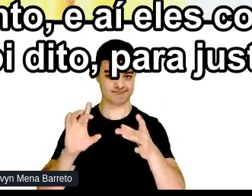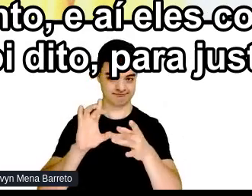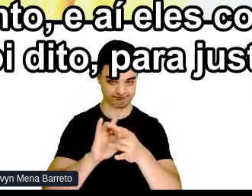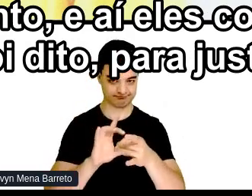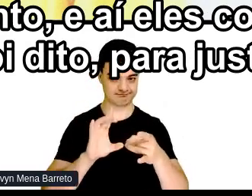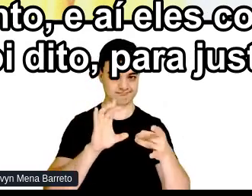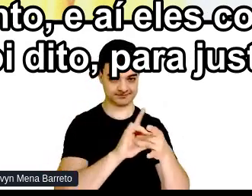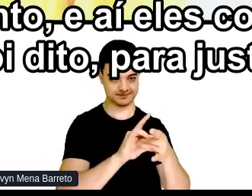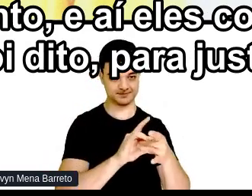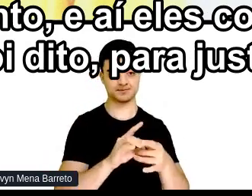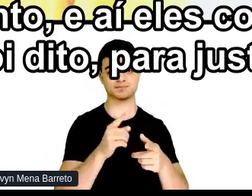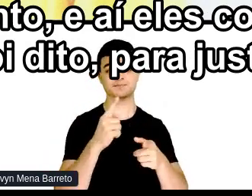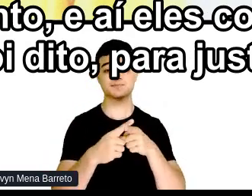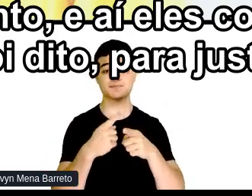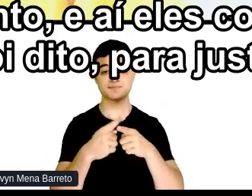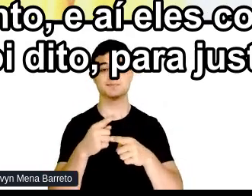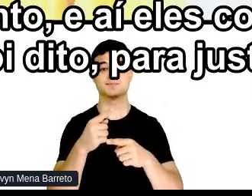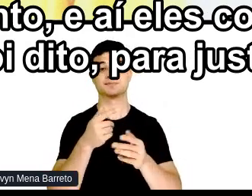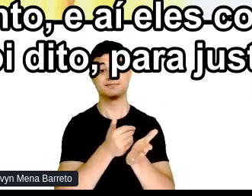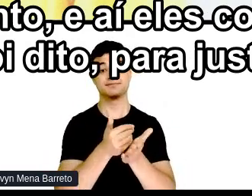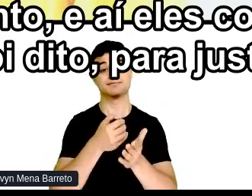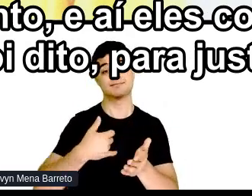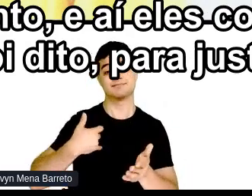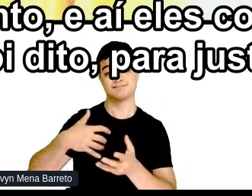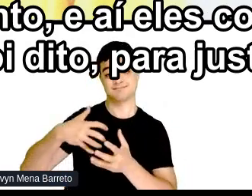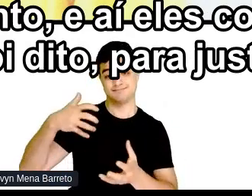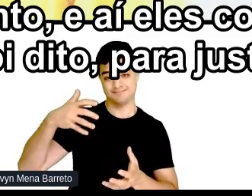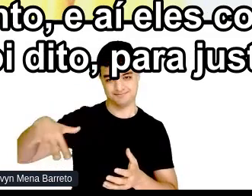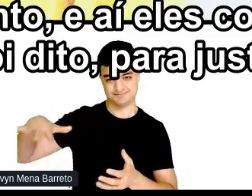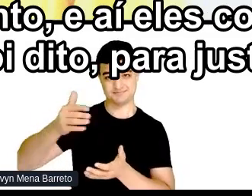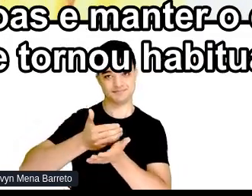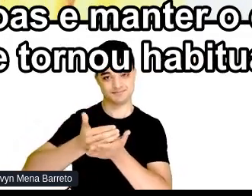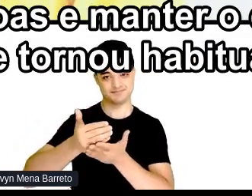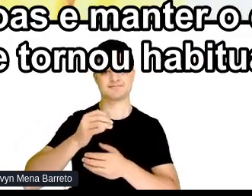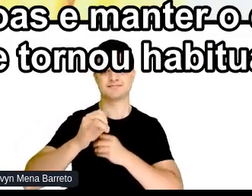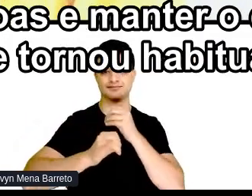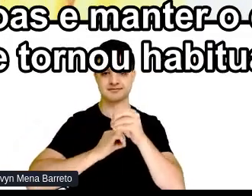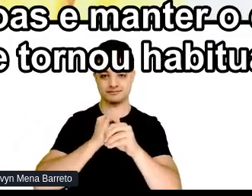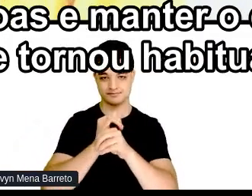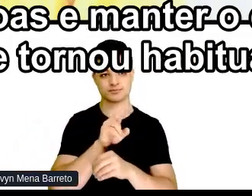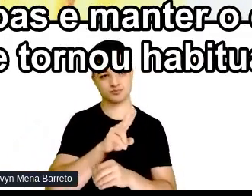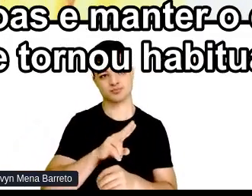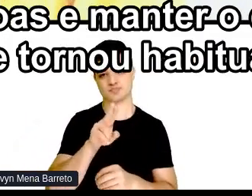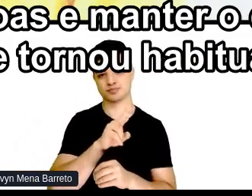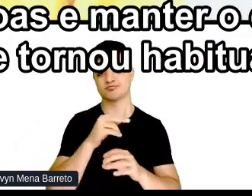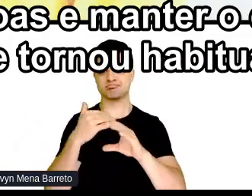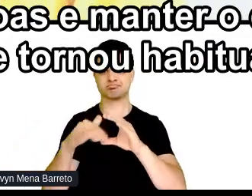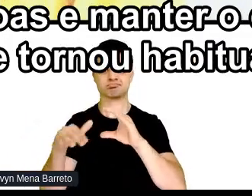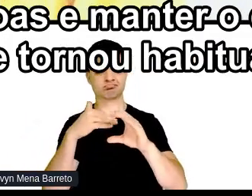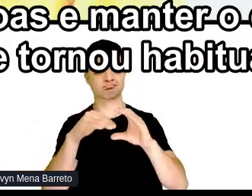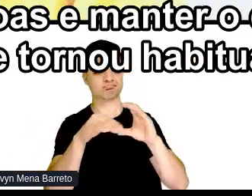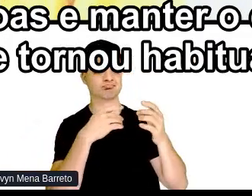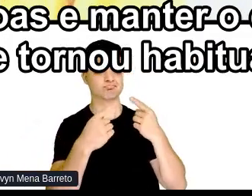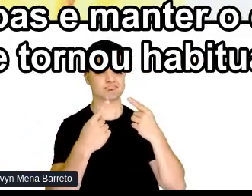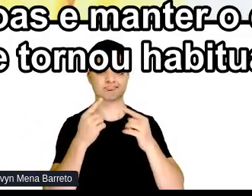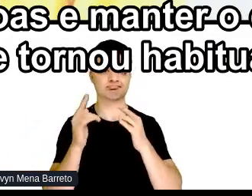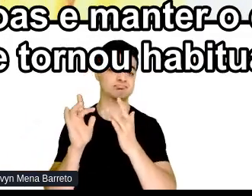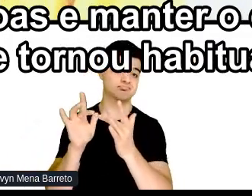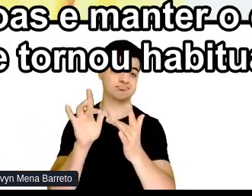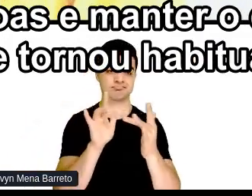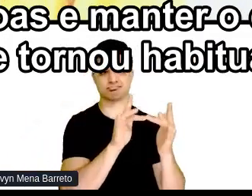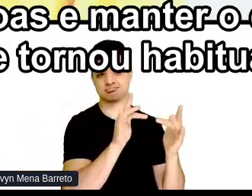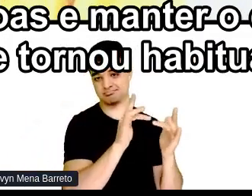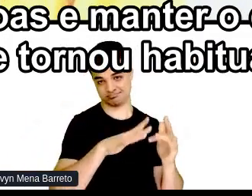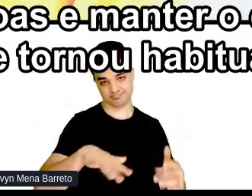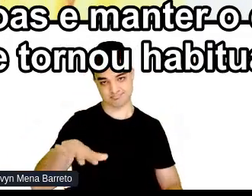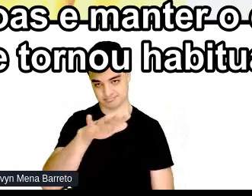E aí, por conta disso, 10% dos entrevistados tiveram uma aversão à internet, então eles não gostam de usar, consequentemente, eles não gostam